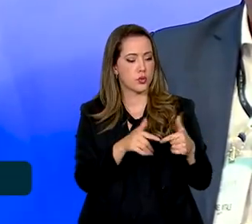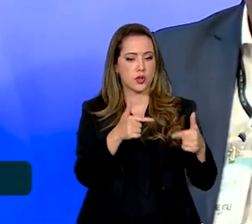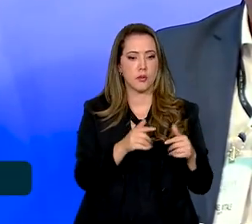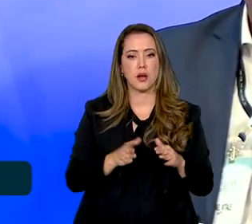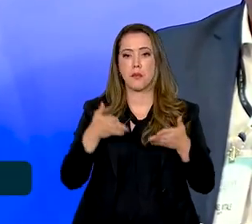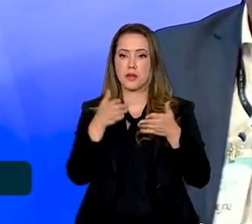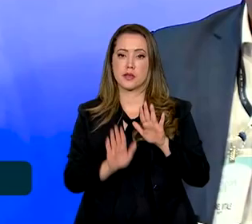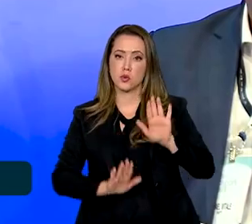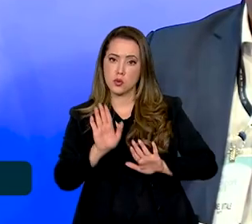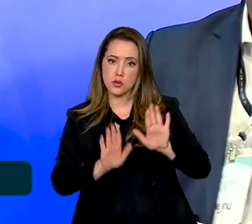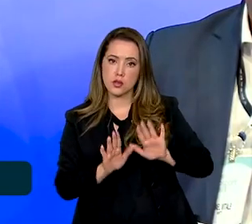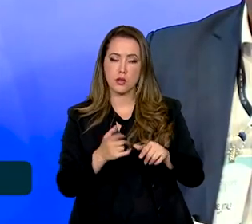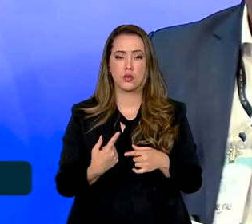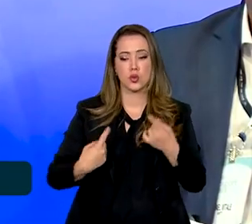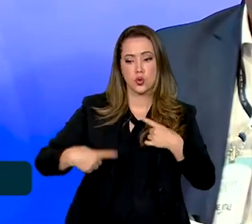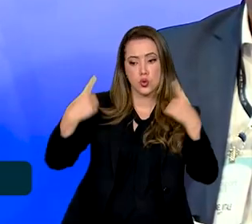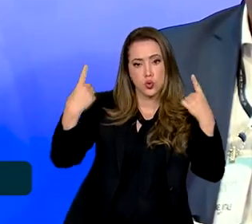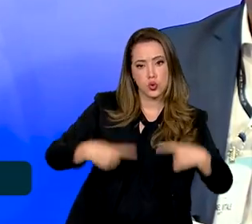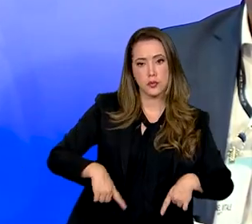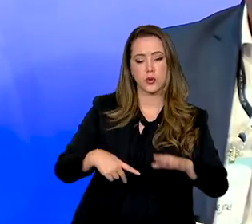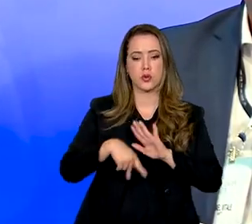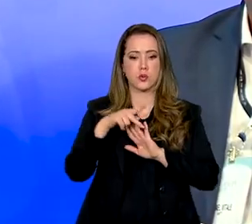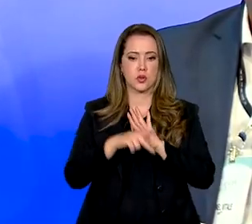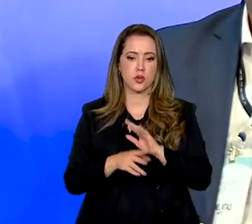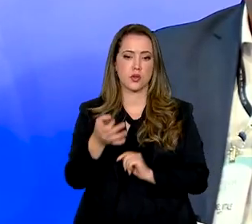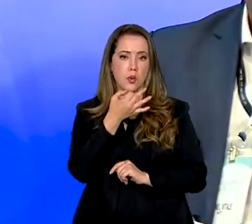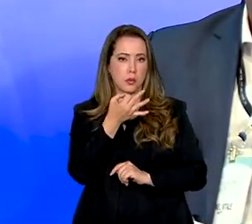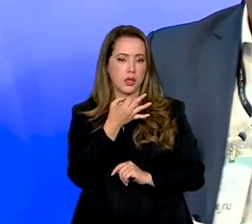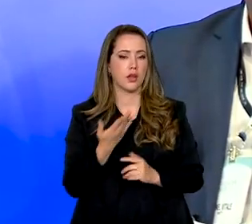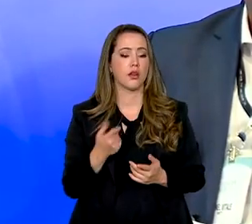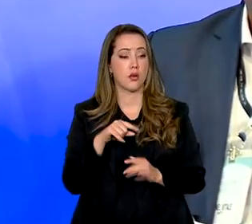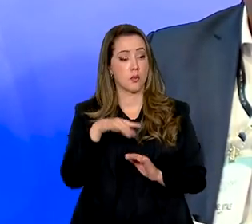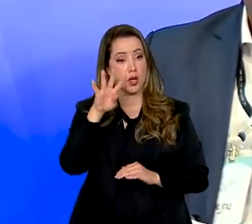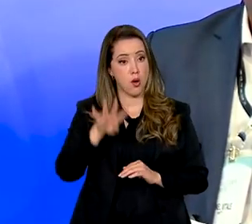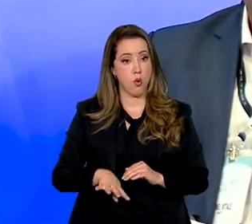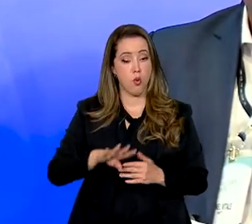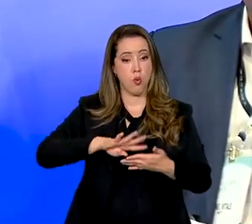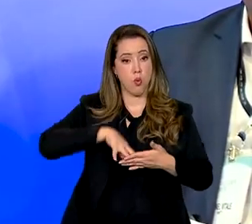dos leilões, disputem os projetos, sugiram. O cronograma será cumprido.